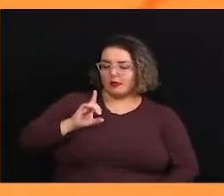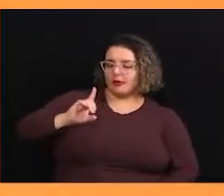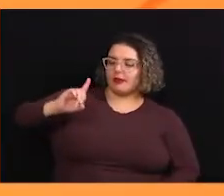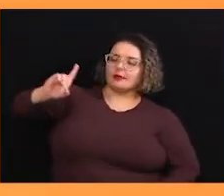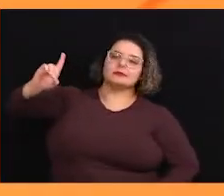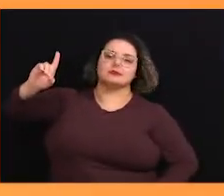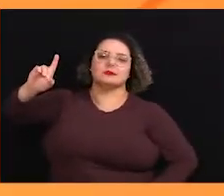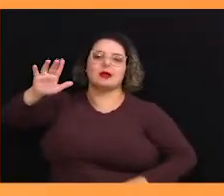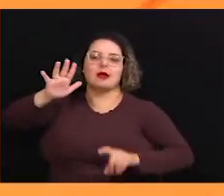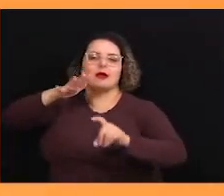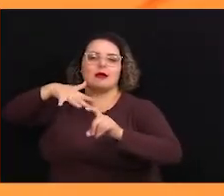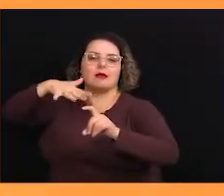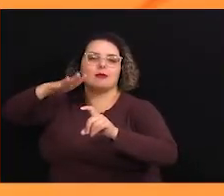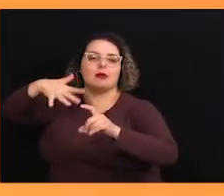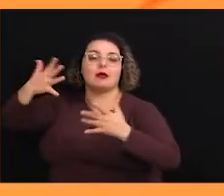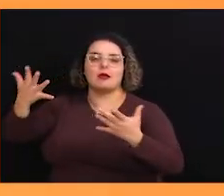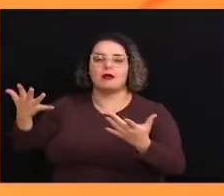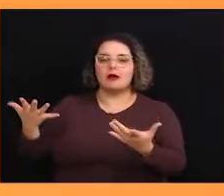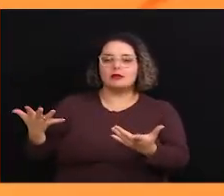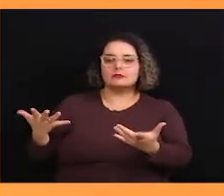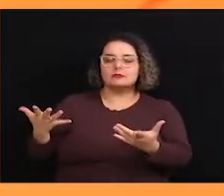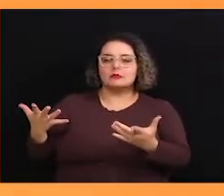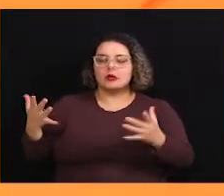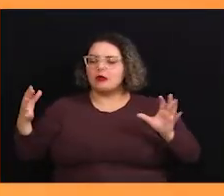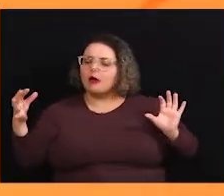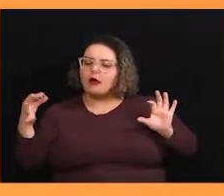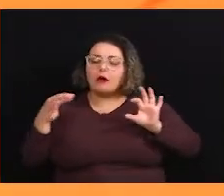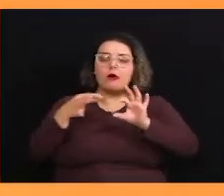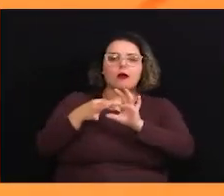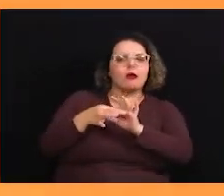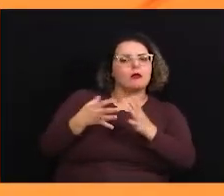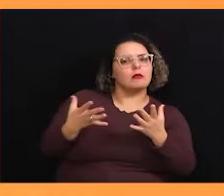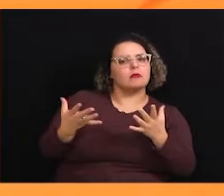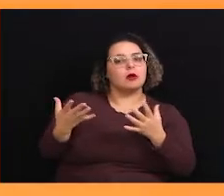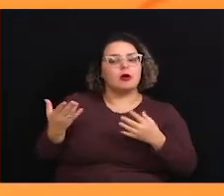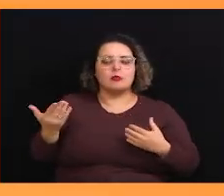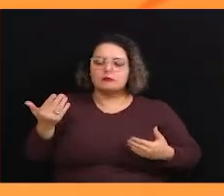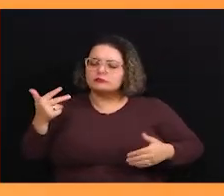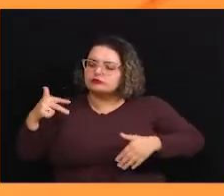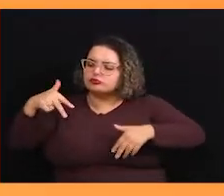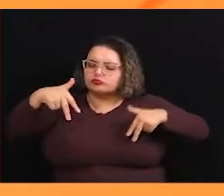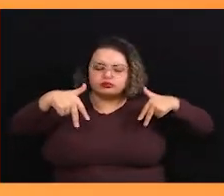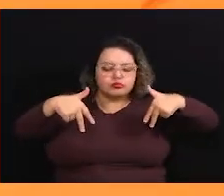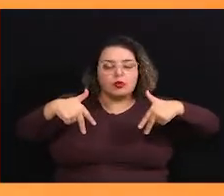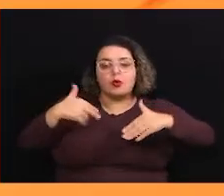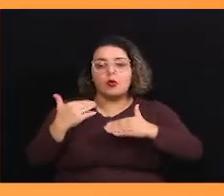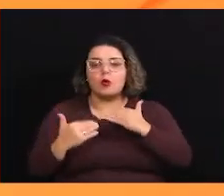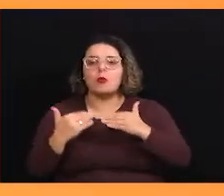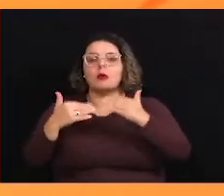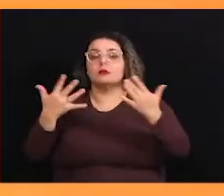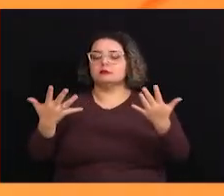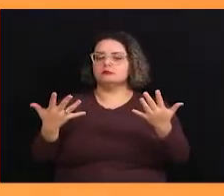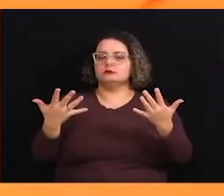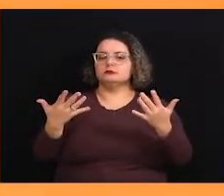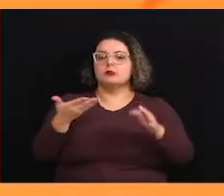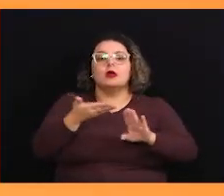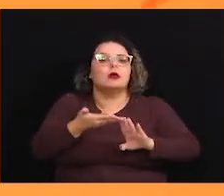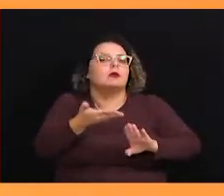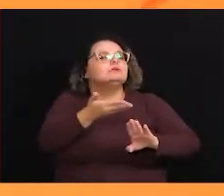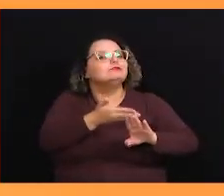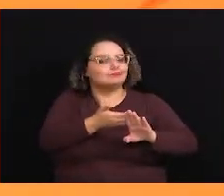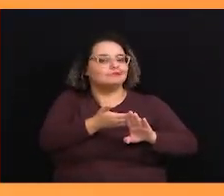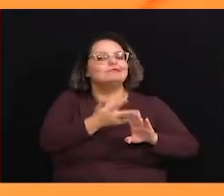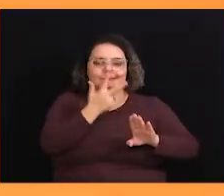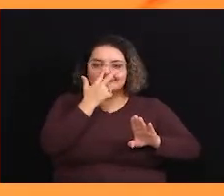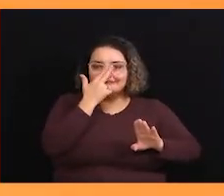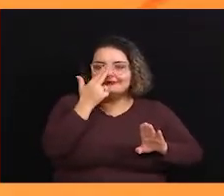deusas de mitologias, né? Fazendo uma conexão sobre como esses arquétipos, como essas personagens são construídas. Então, no fundo, é